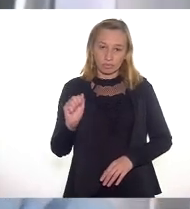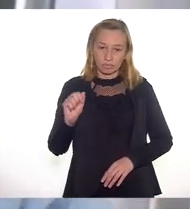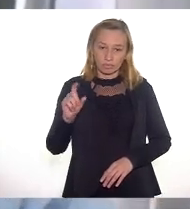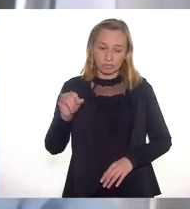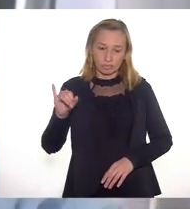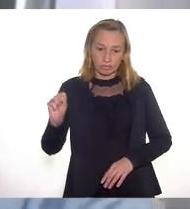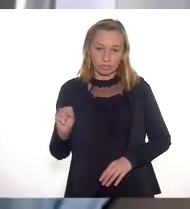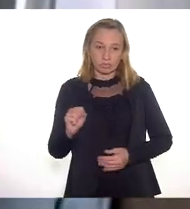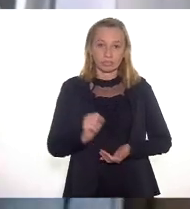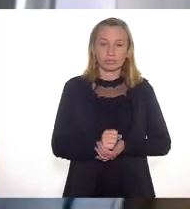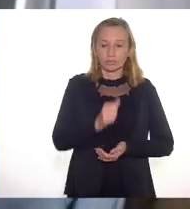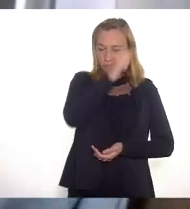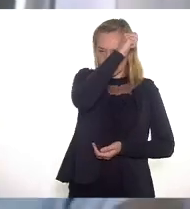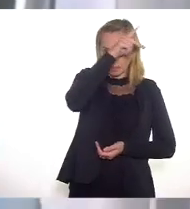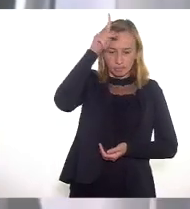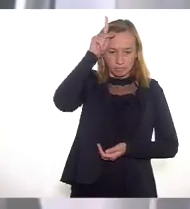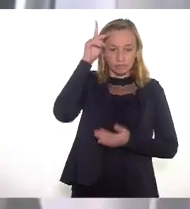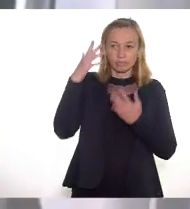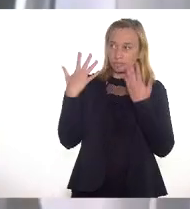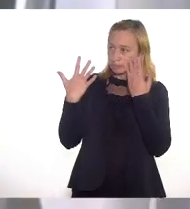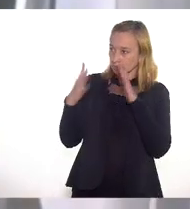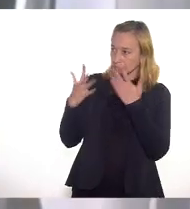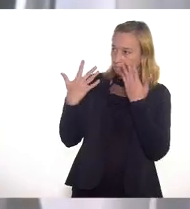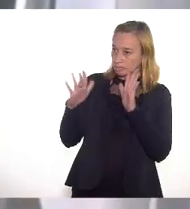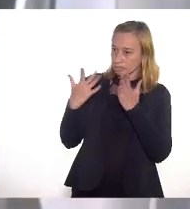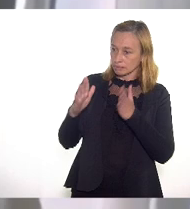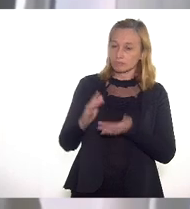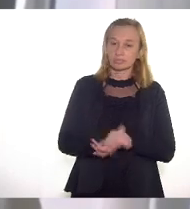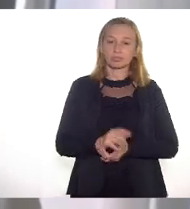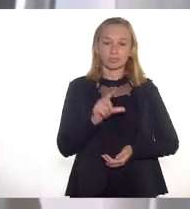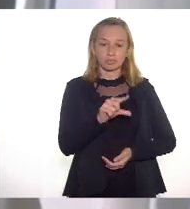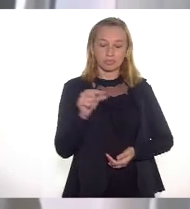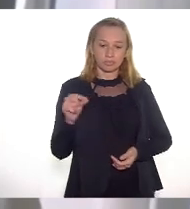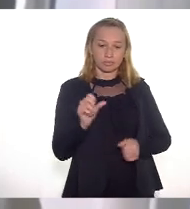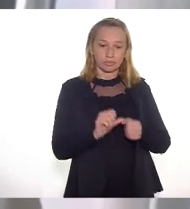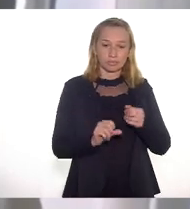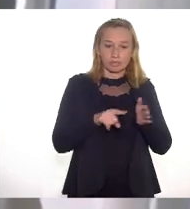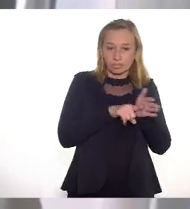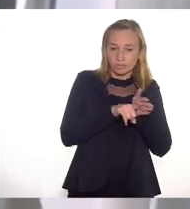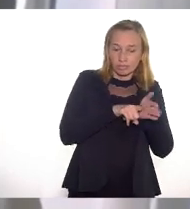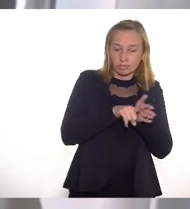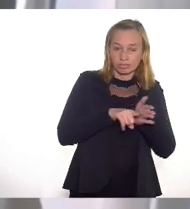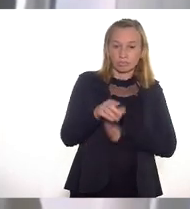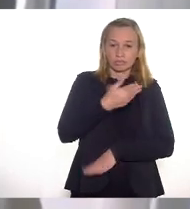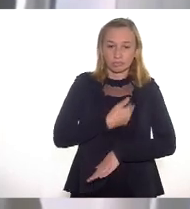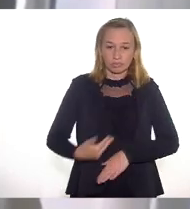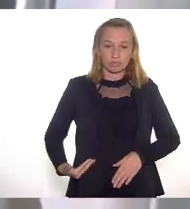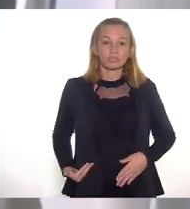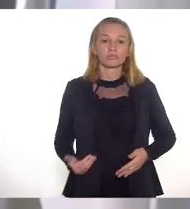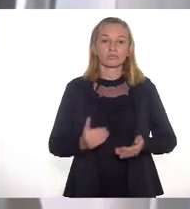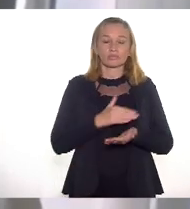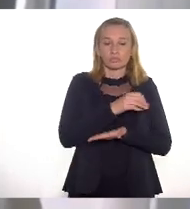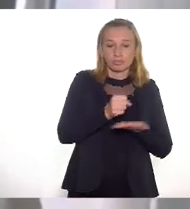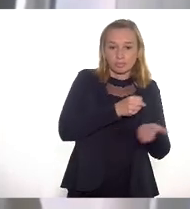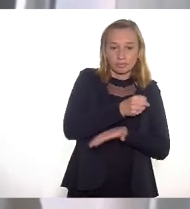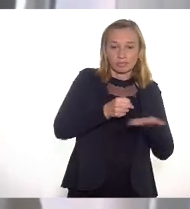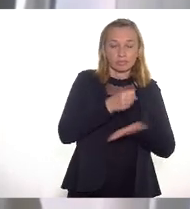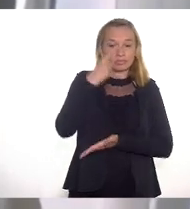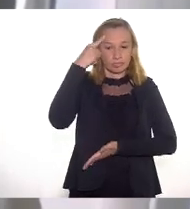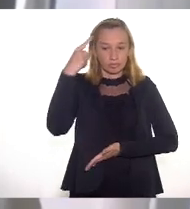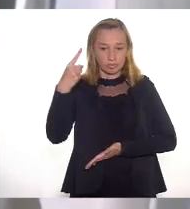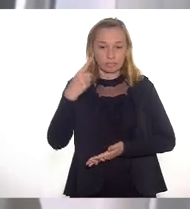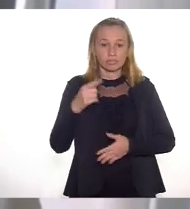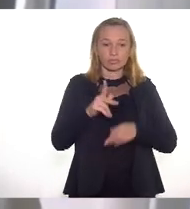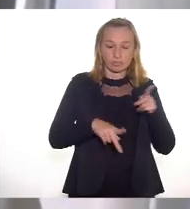prefeito Axel Grael, eu quero saudá-lo por isso, decidiu fazer uma consulta pública, né, com base nesta ideia, para